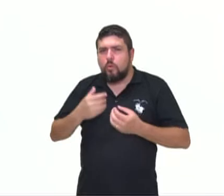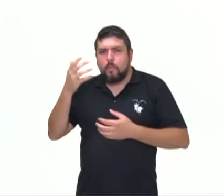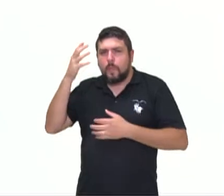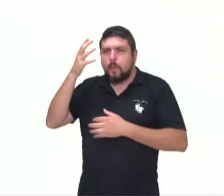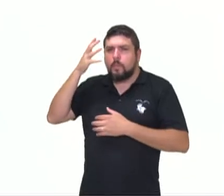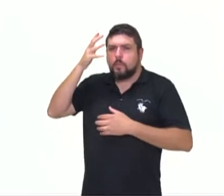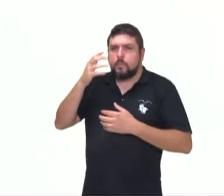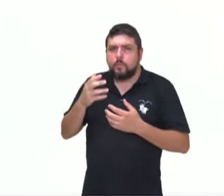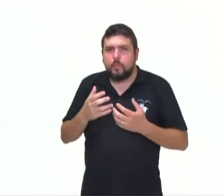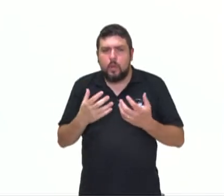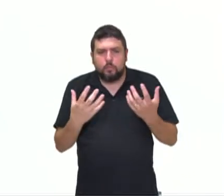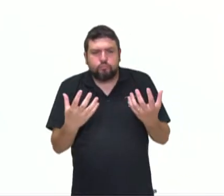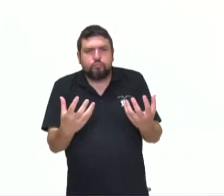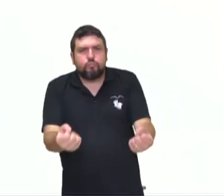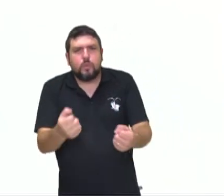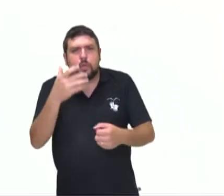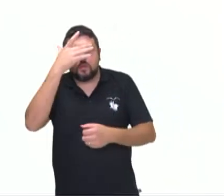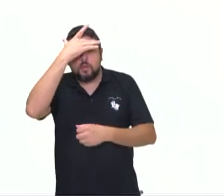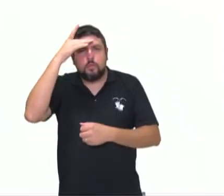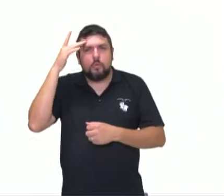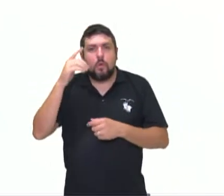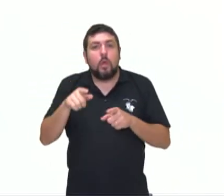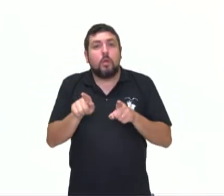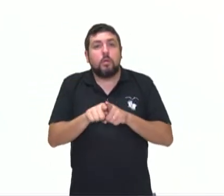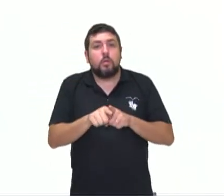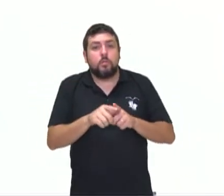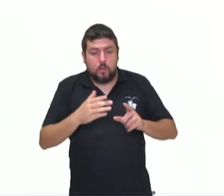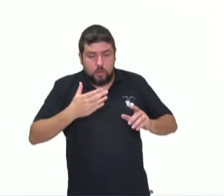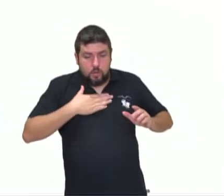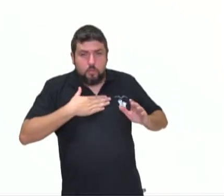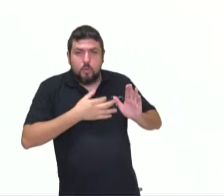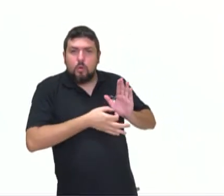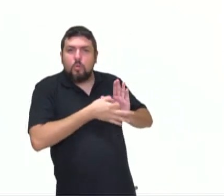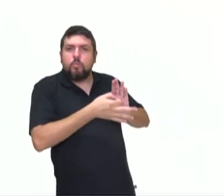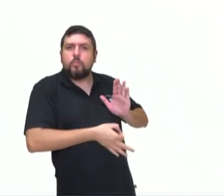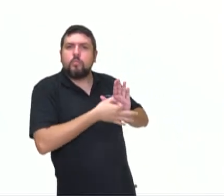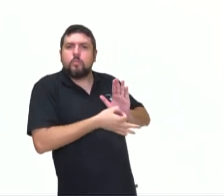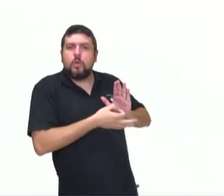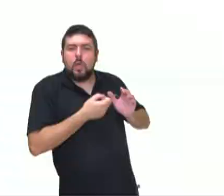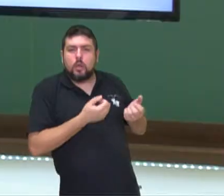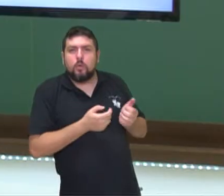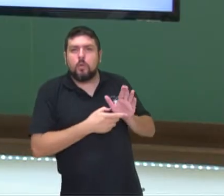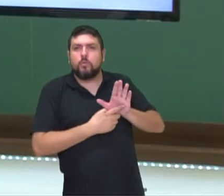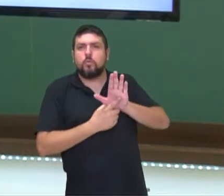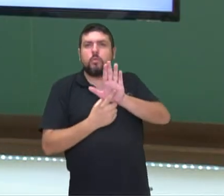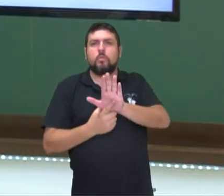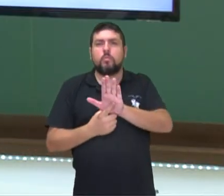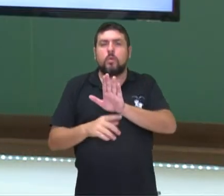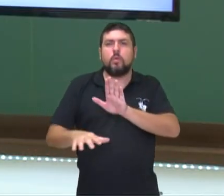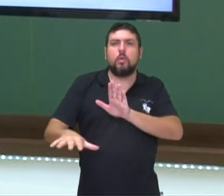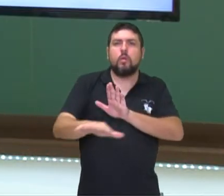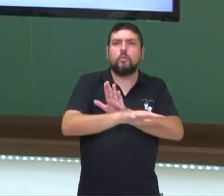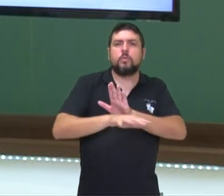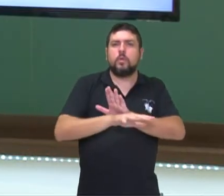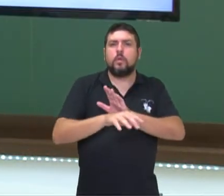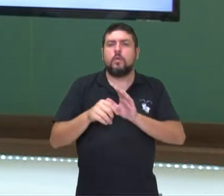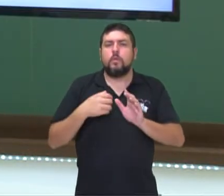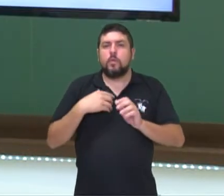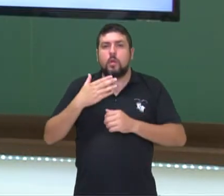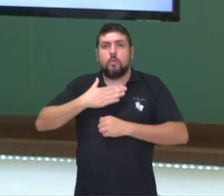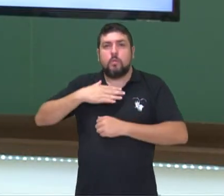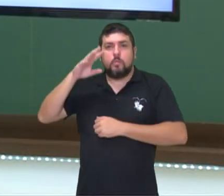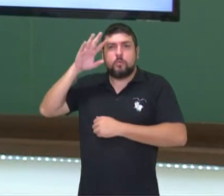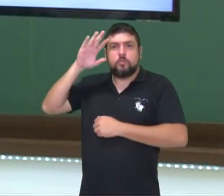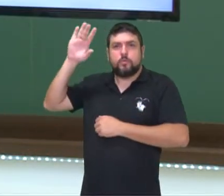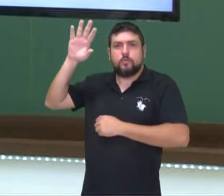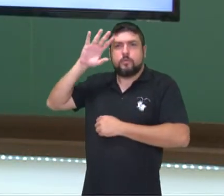convencermos pessoas, mostrar nossos pontos de vista para as pessoas e convencer as pessoas dessas nossas ideias, pontos